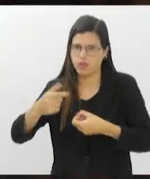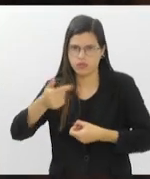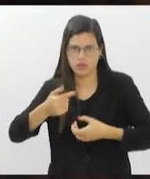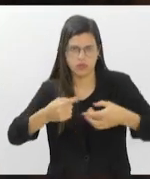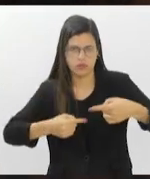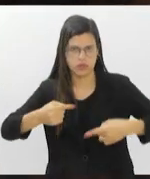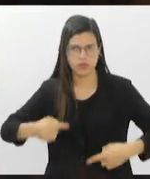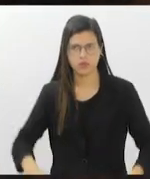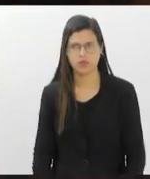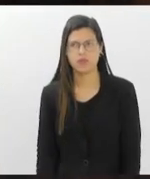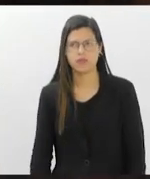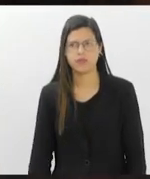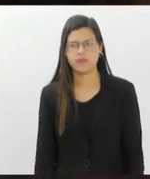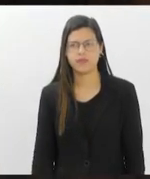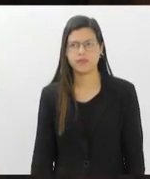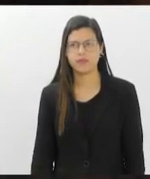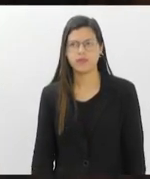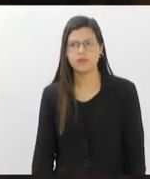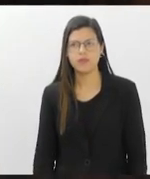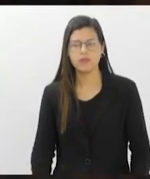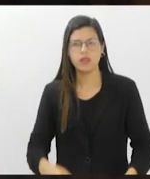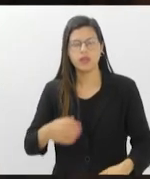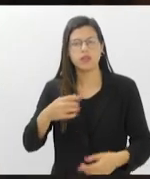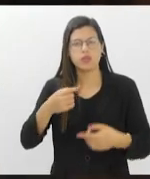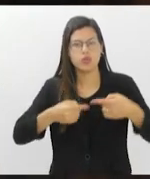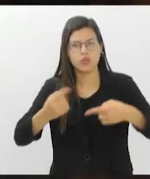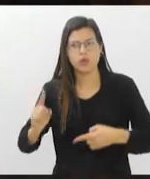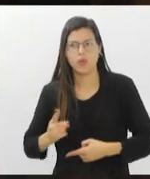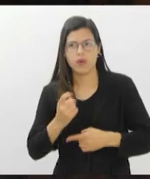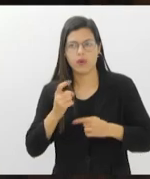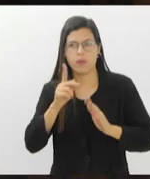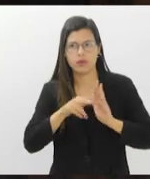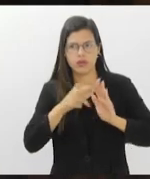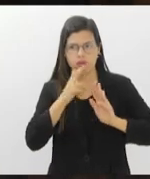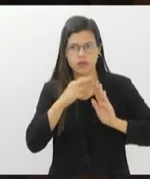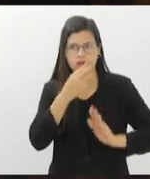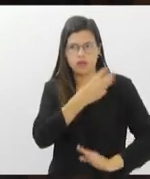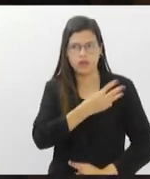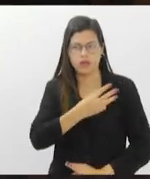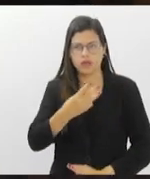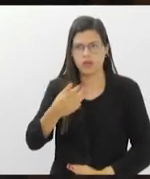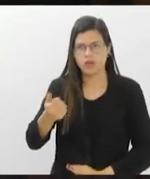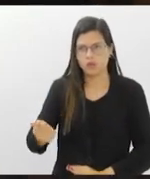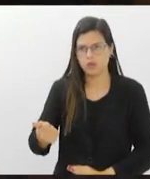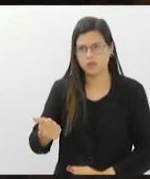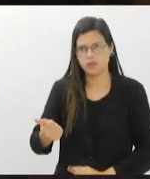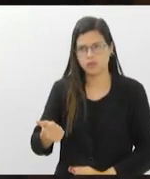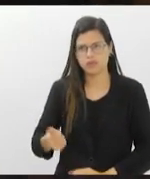discussão. Em discussão única, projeto de resolução número 331.